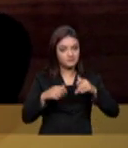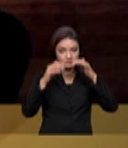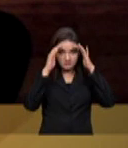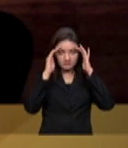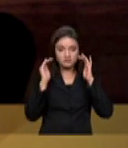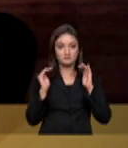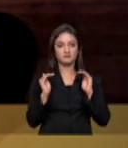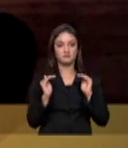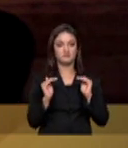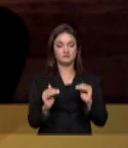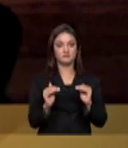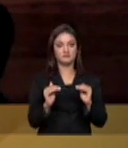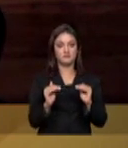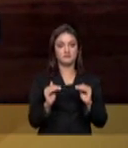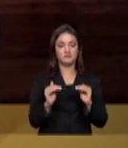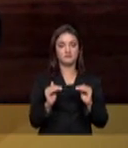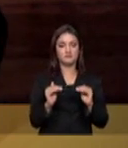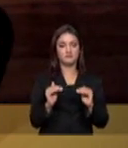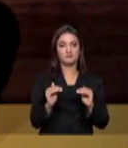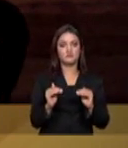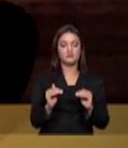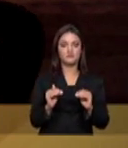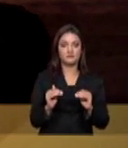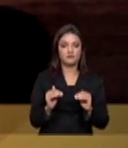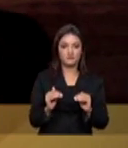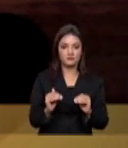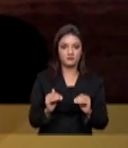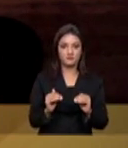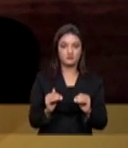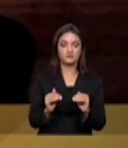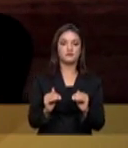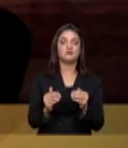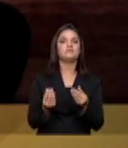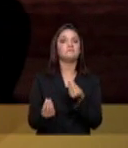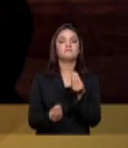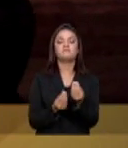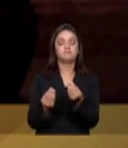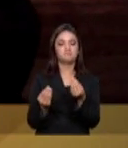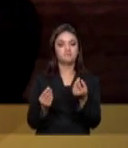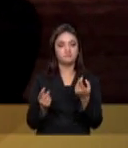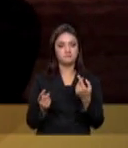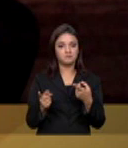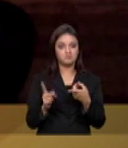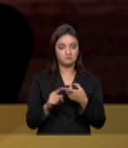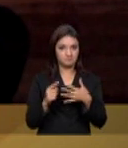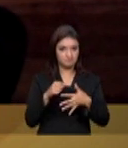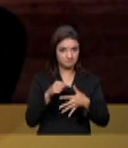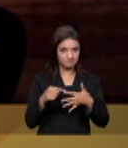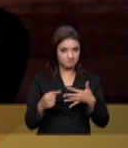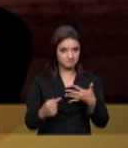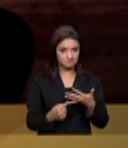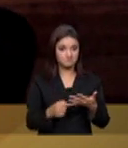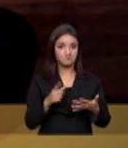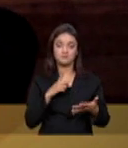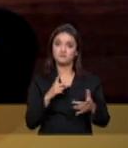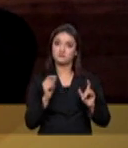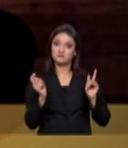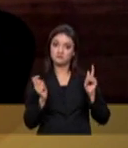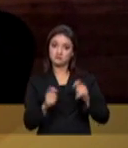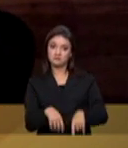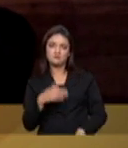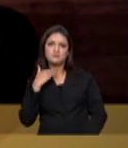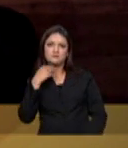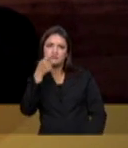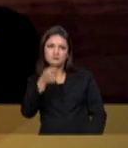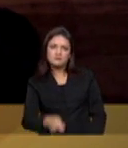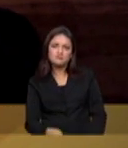observada diante das seguintes Oi mãe a paz para aqui o juiz